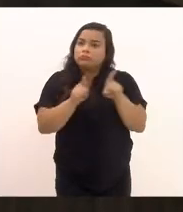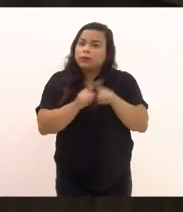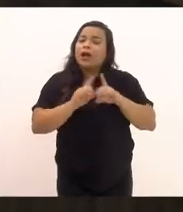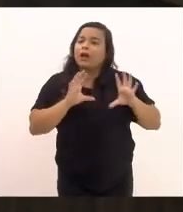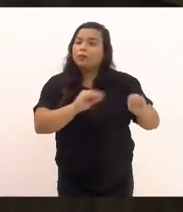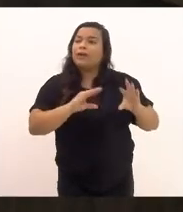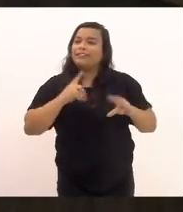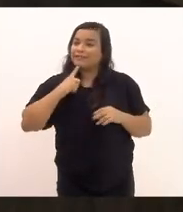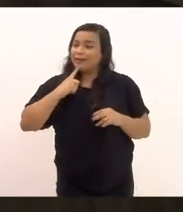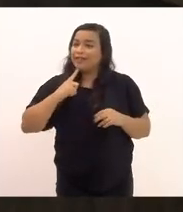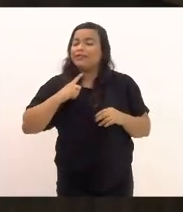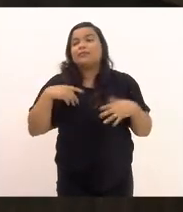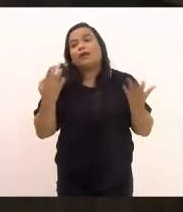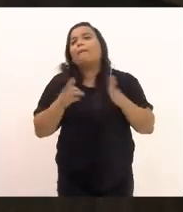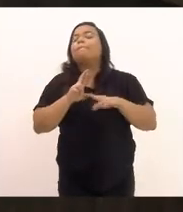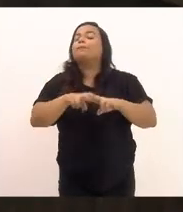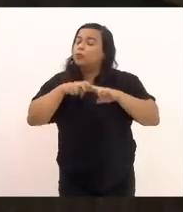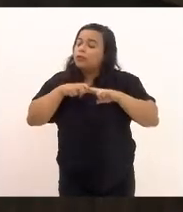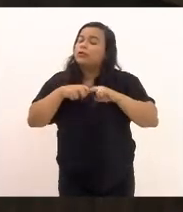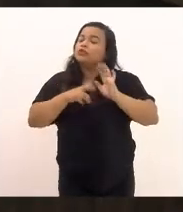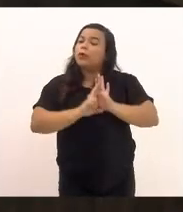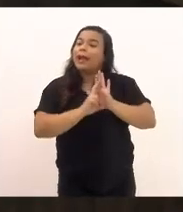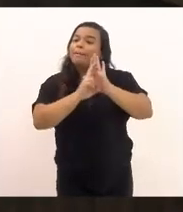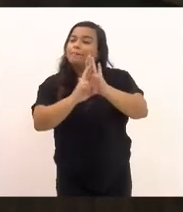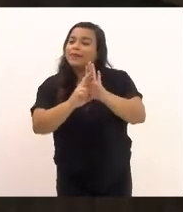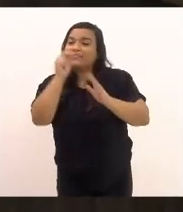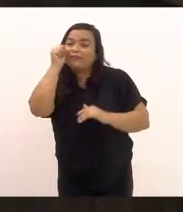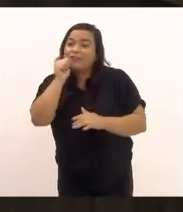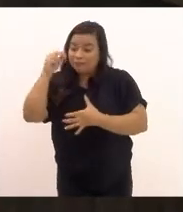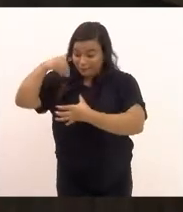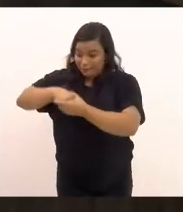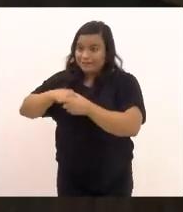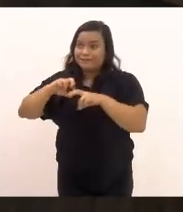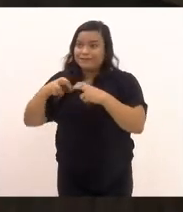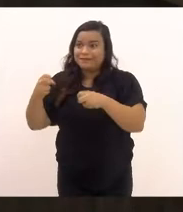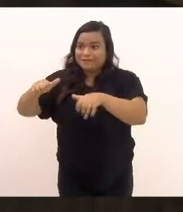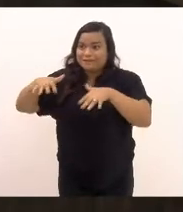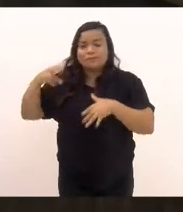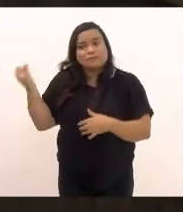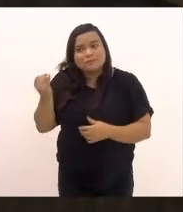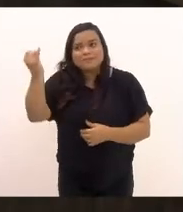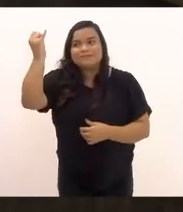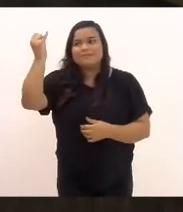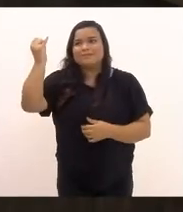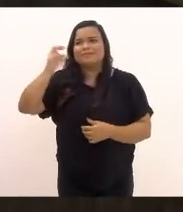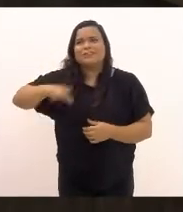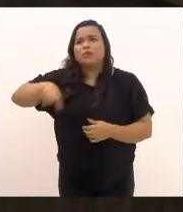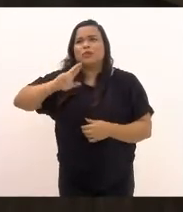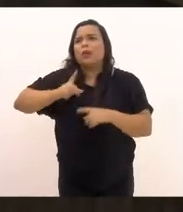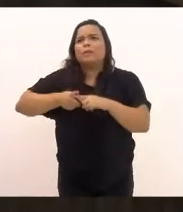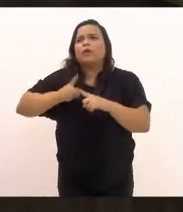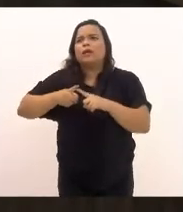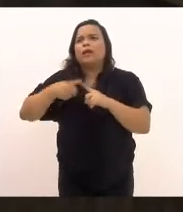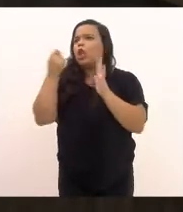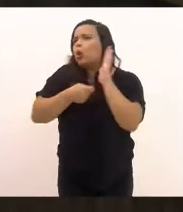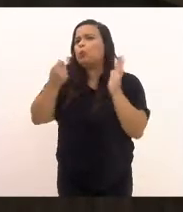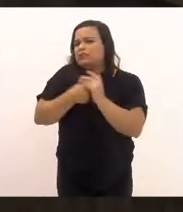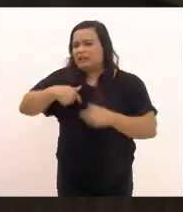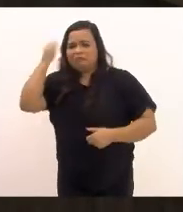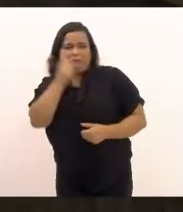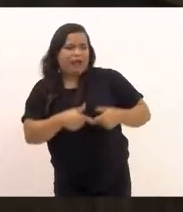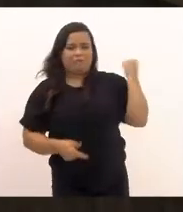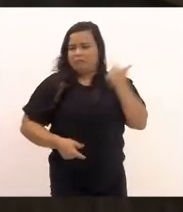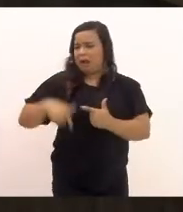Por isso, essa representatividade feminina é muito importante. Não porque lutamos e brigamos para ser melhor que